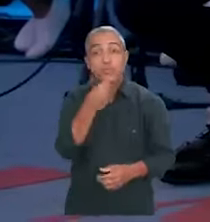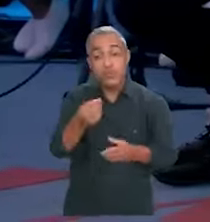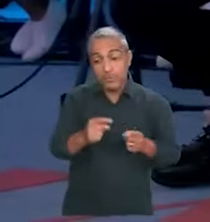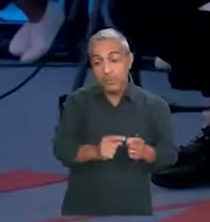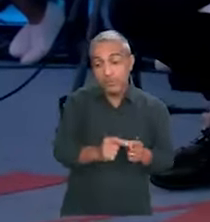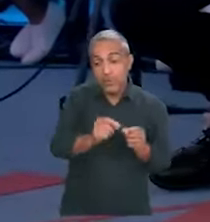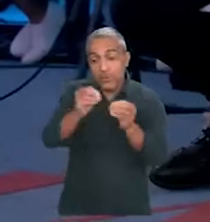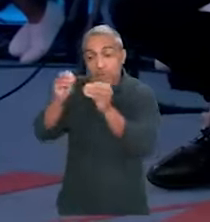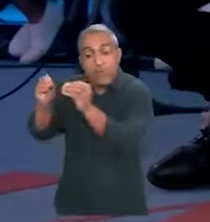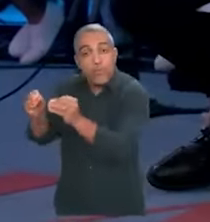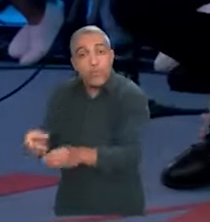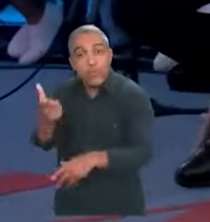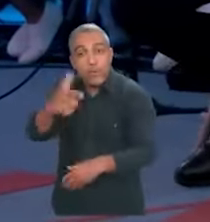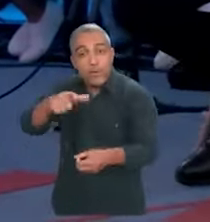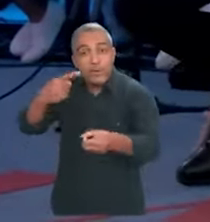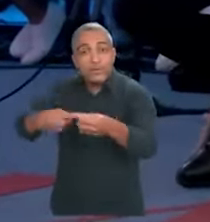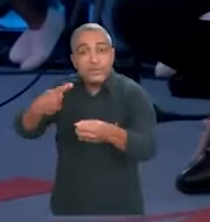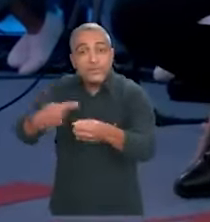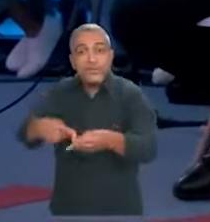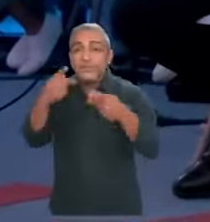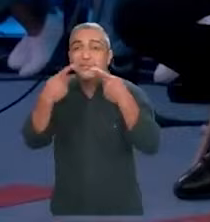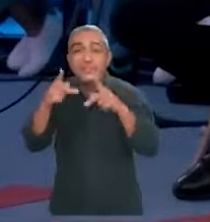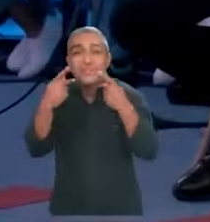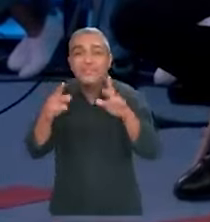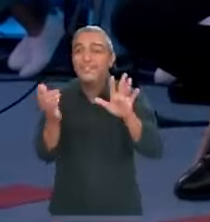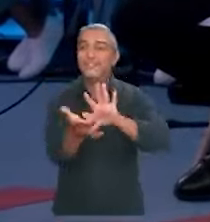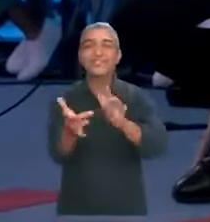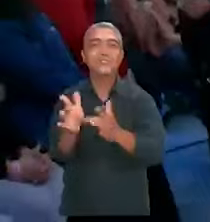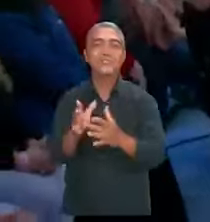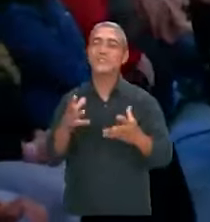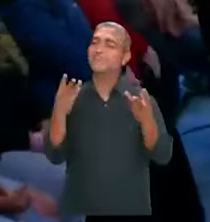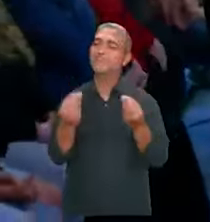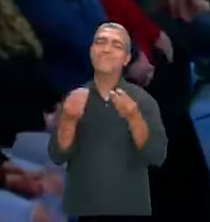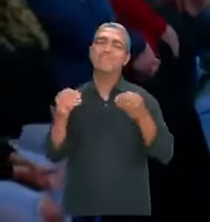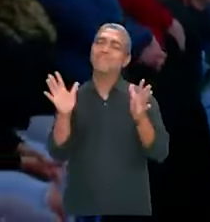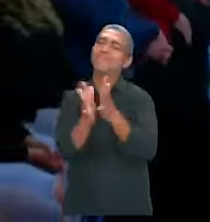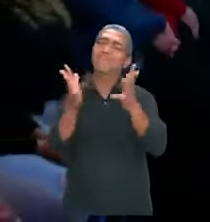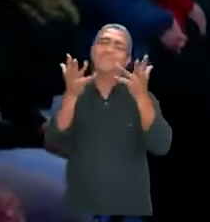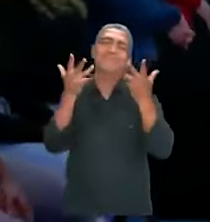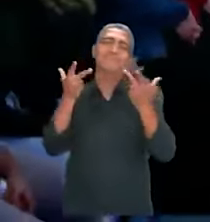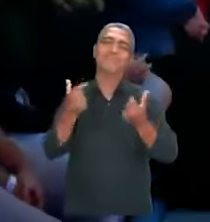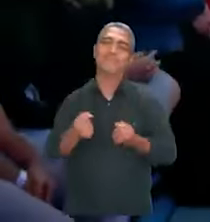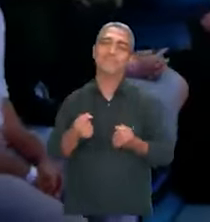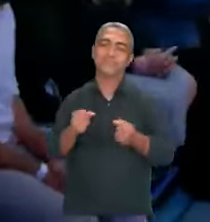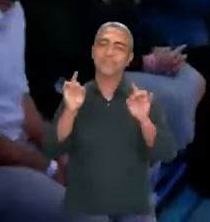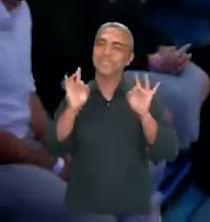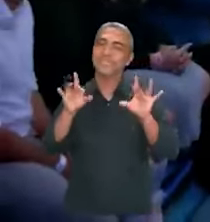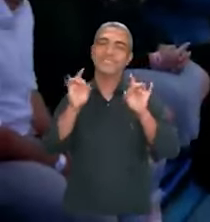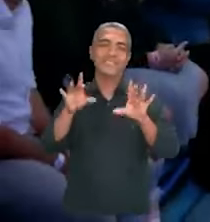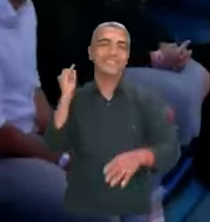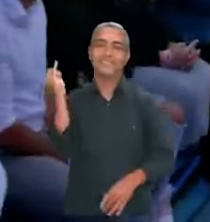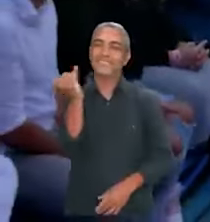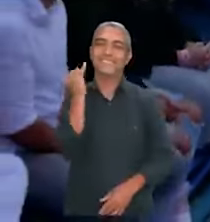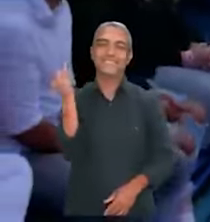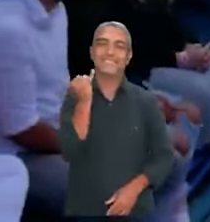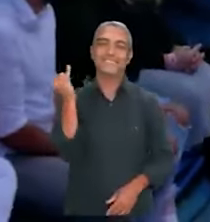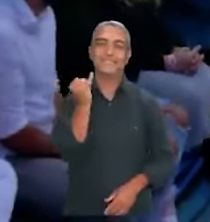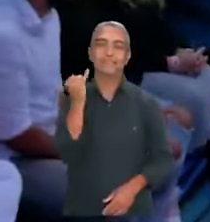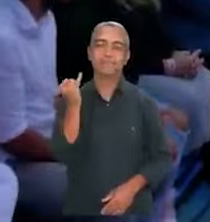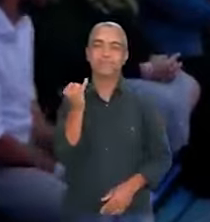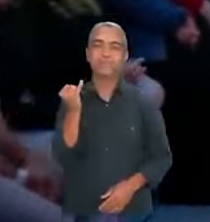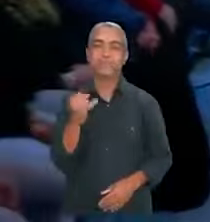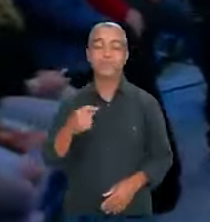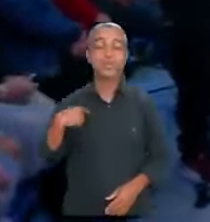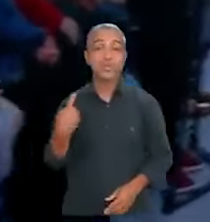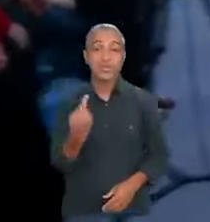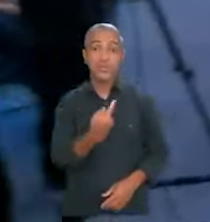É muito, muito importante a gente ouvir isso aqui do João, porque é novo para nós no Brasil, né?